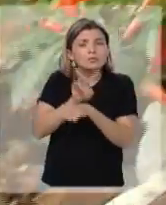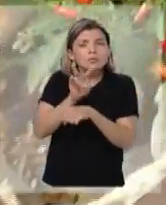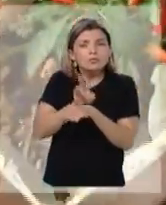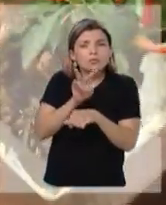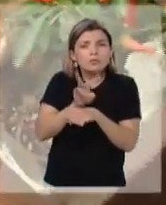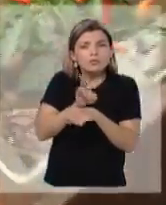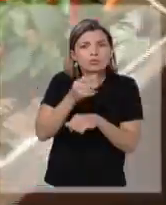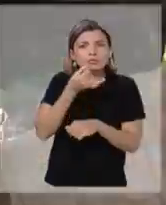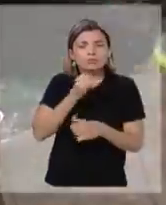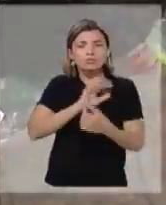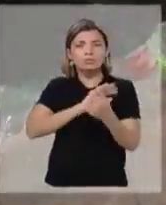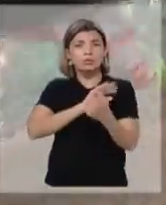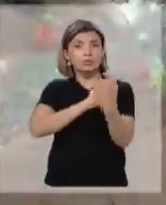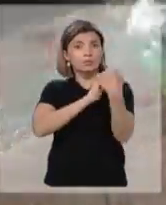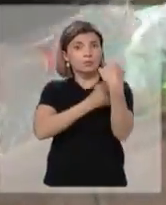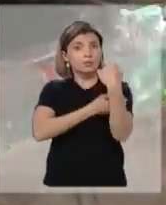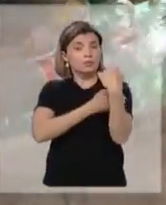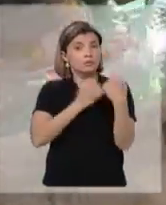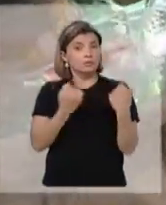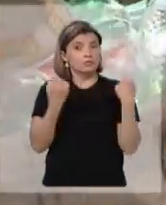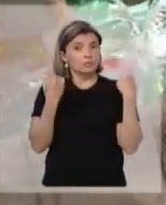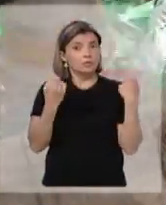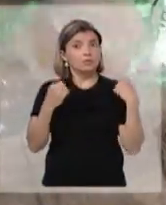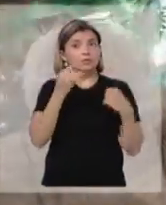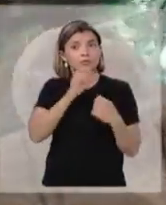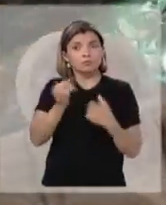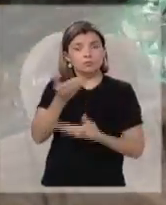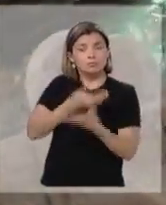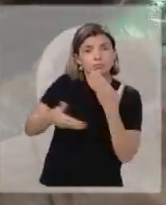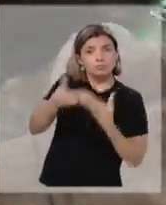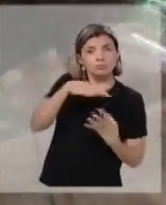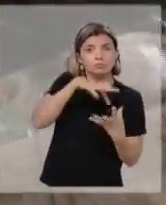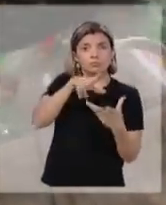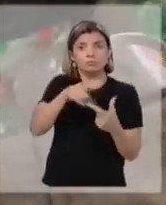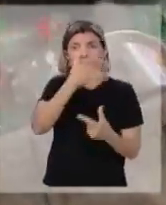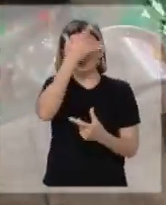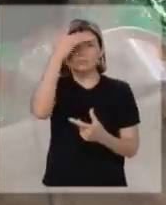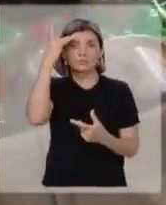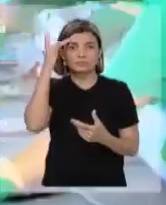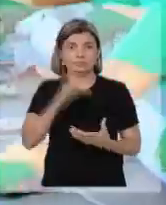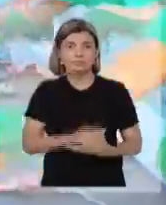que procura equilibrar o fluxo da energia entre os seres humanos e o ambiente.